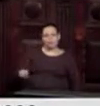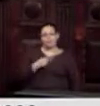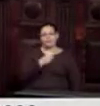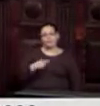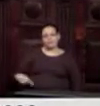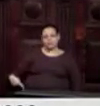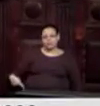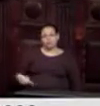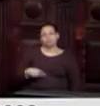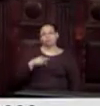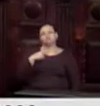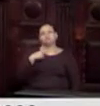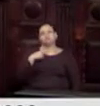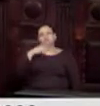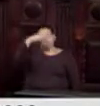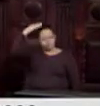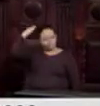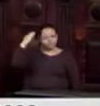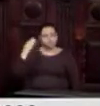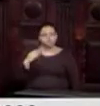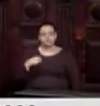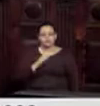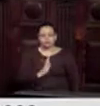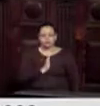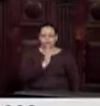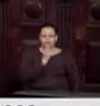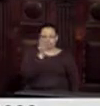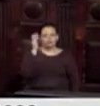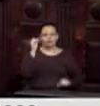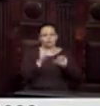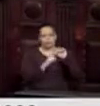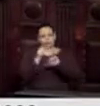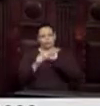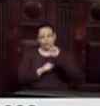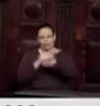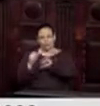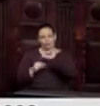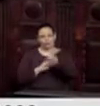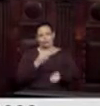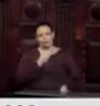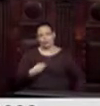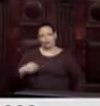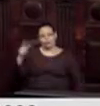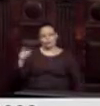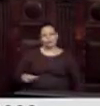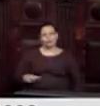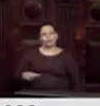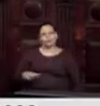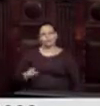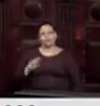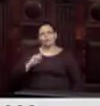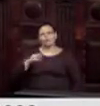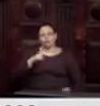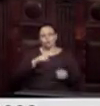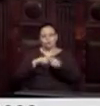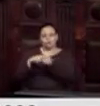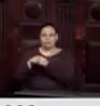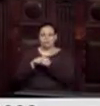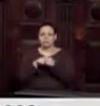Temer e a repulsa às reformas, a repulsa ao governo e a seus aliados.